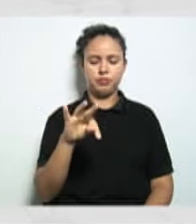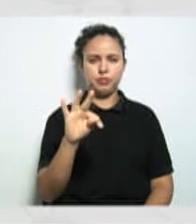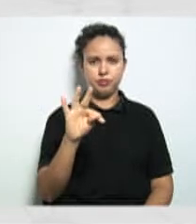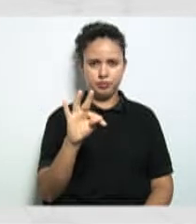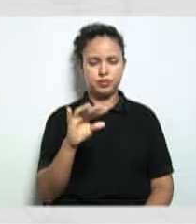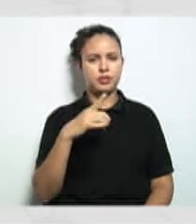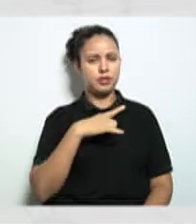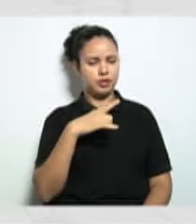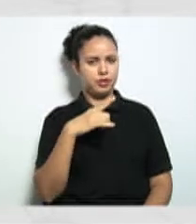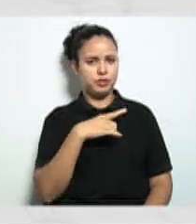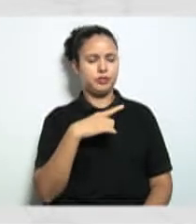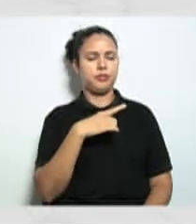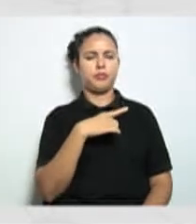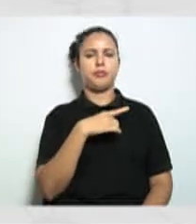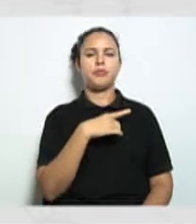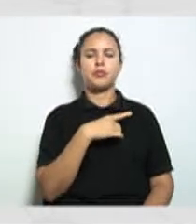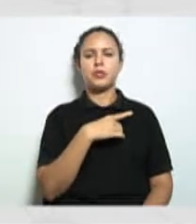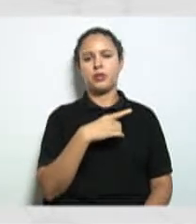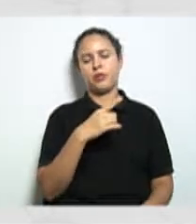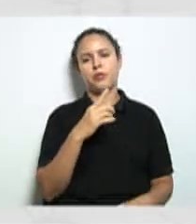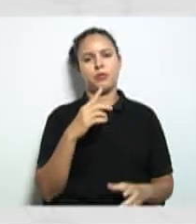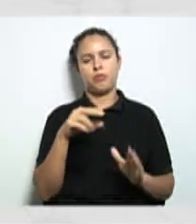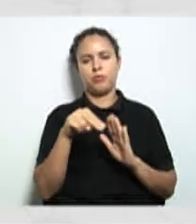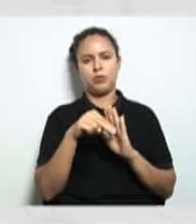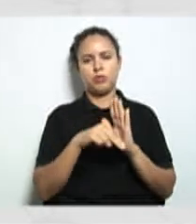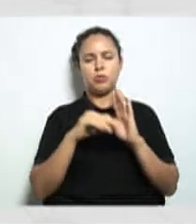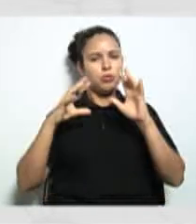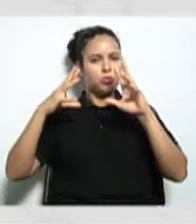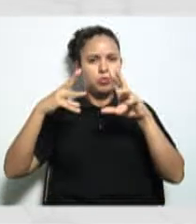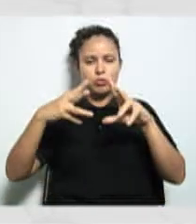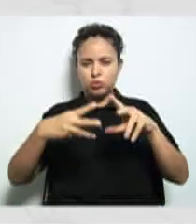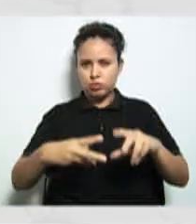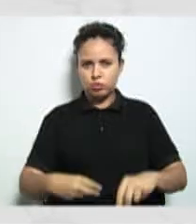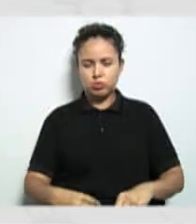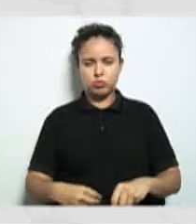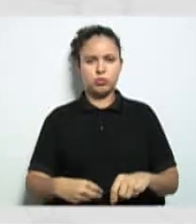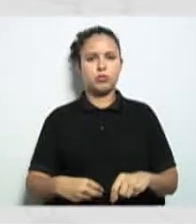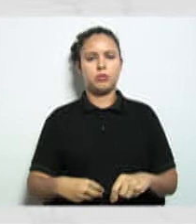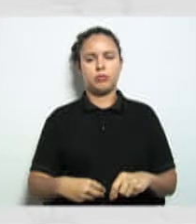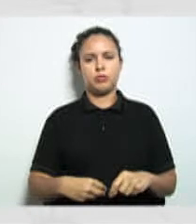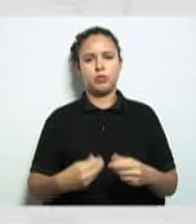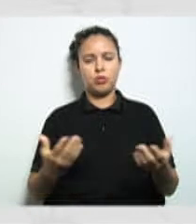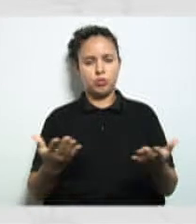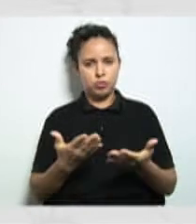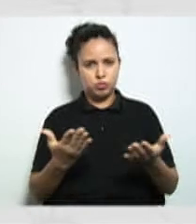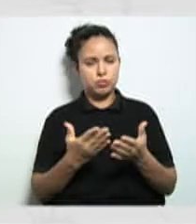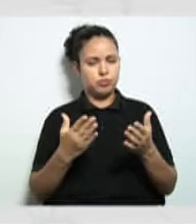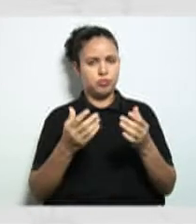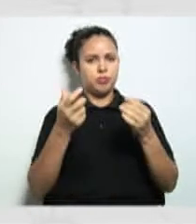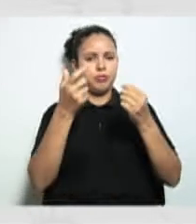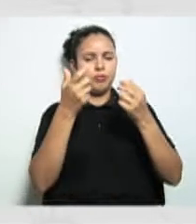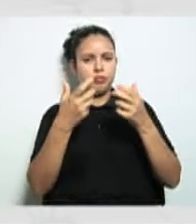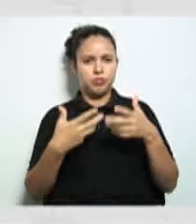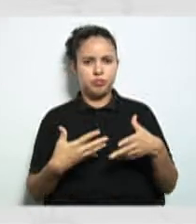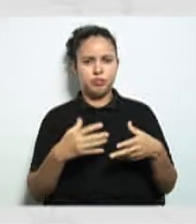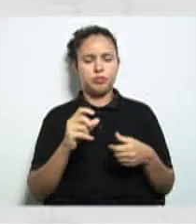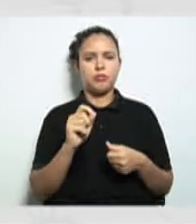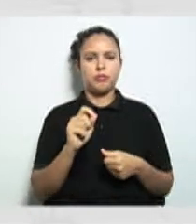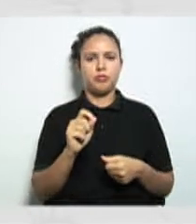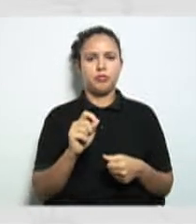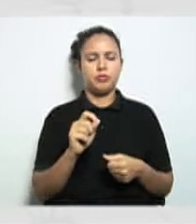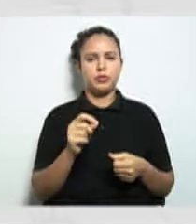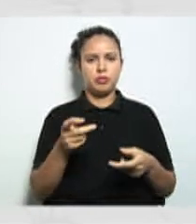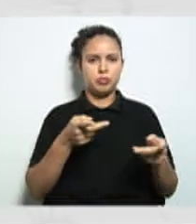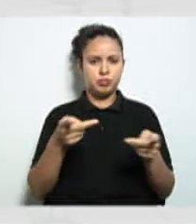para tudo, né? Para mesa, cadeira, escada, calçada. Hoje a gente está falando especificamente de